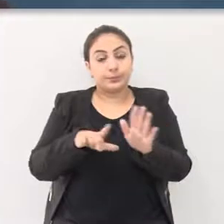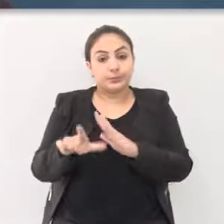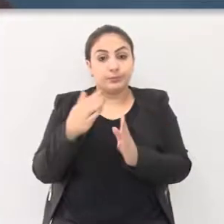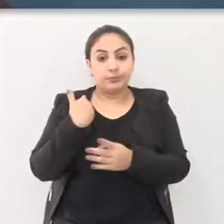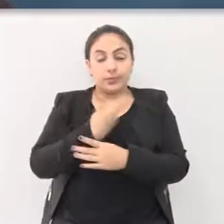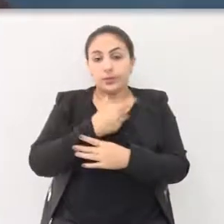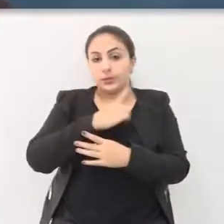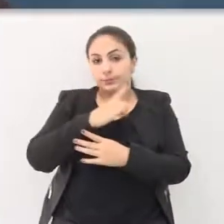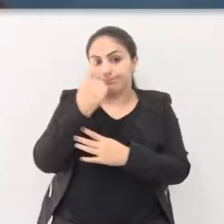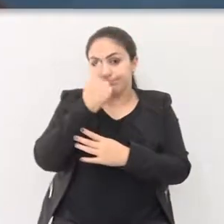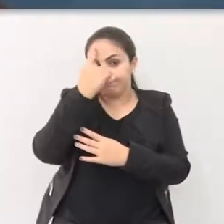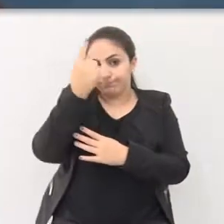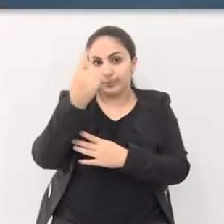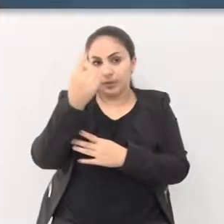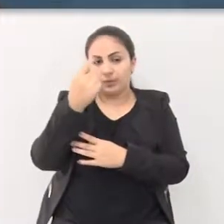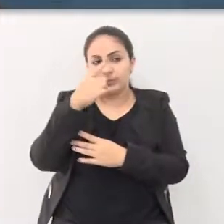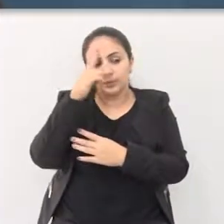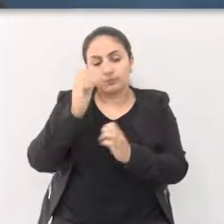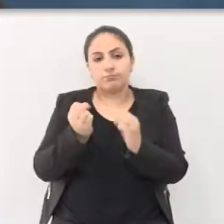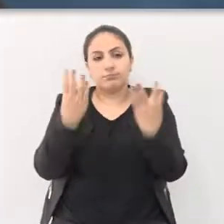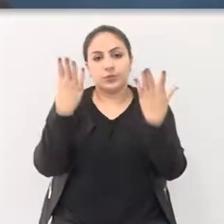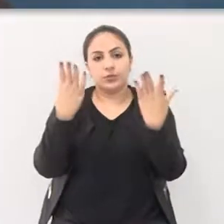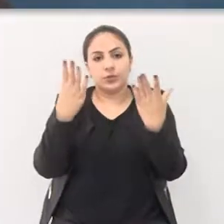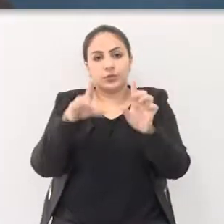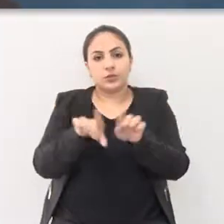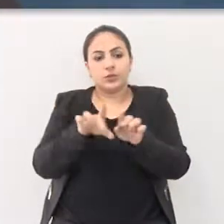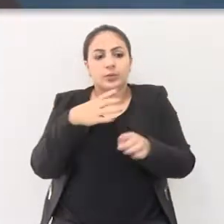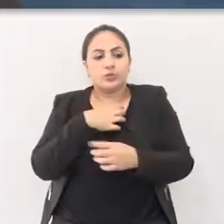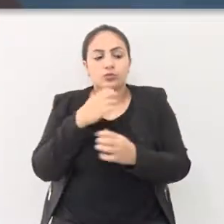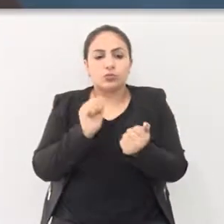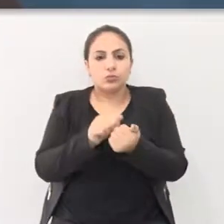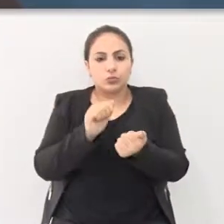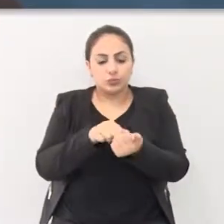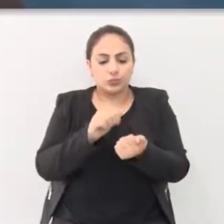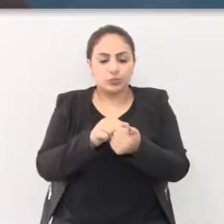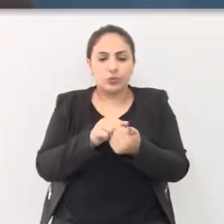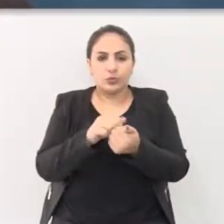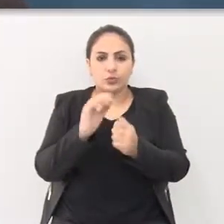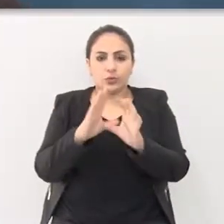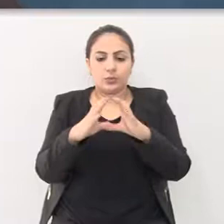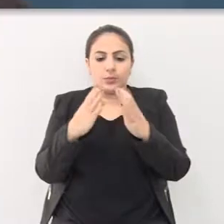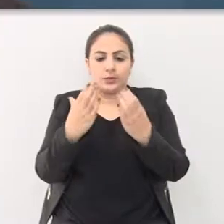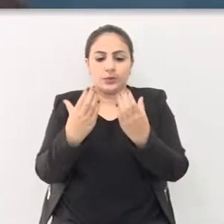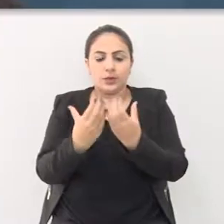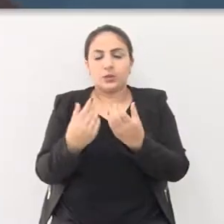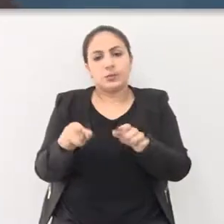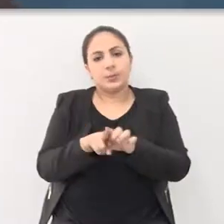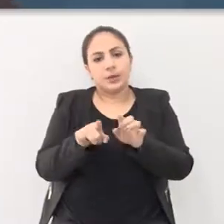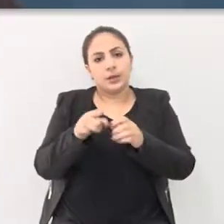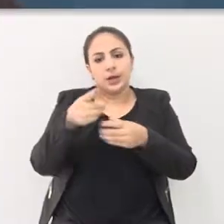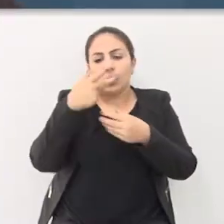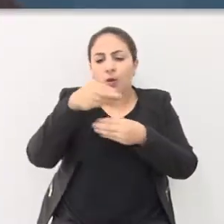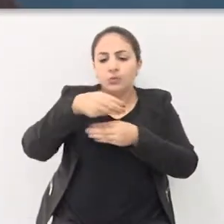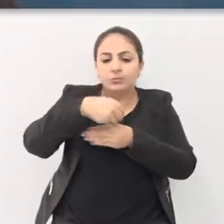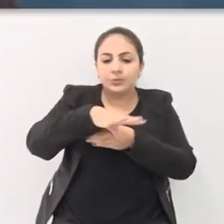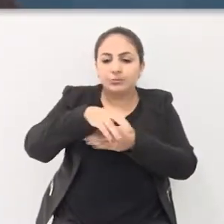tem ideia de comemorar junto com a comunidade, transmitindo para eles